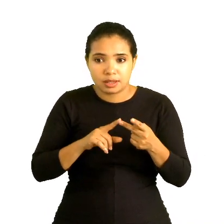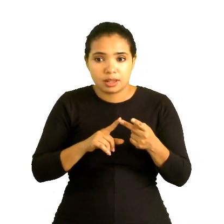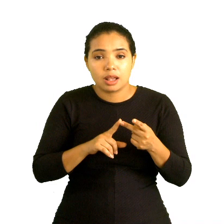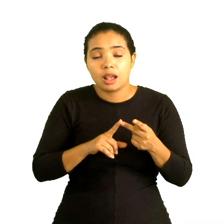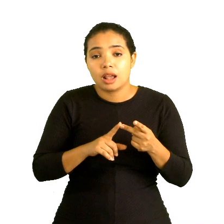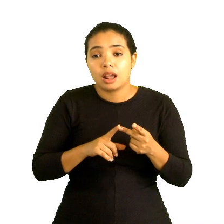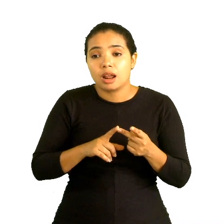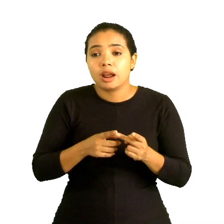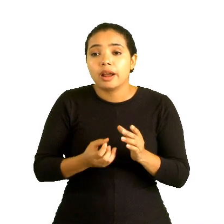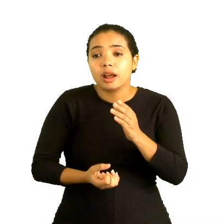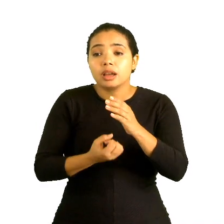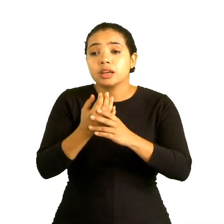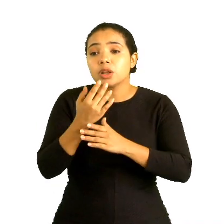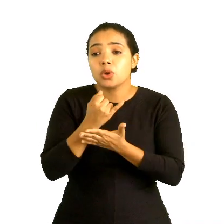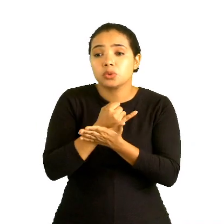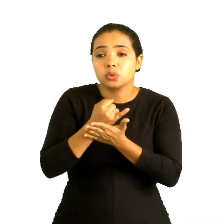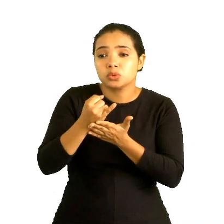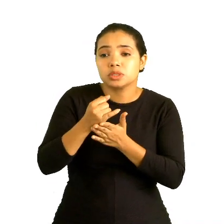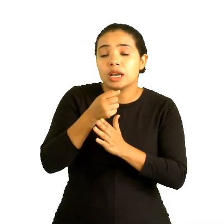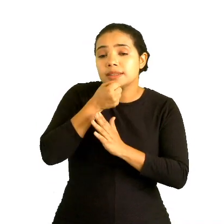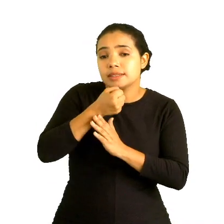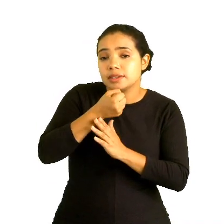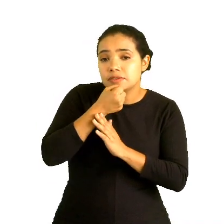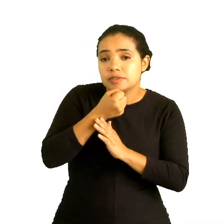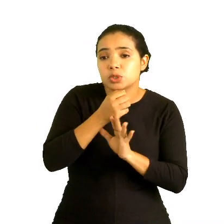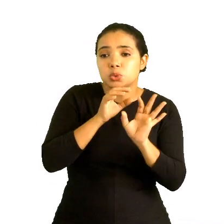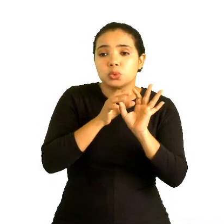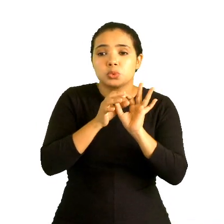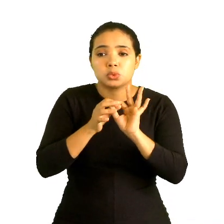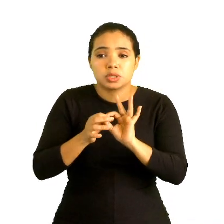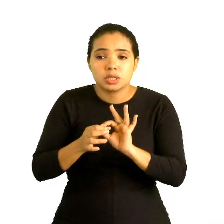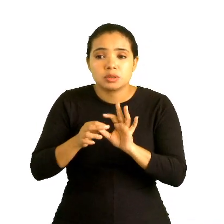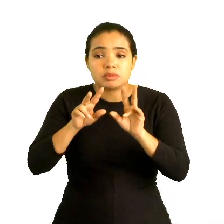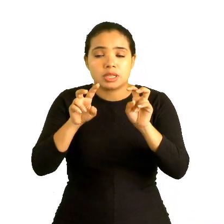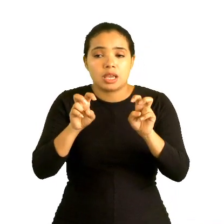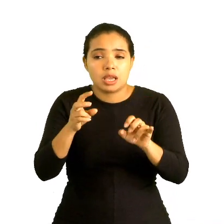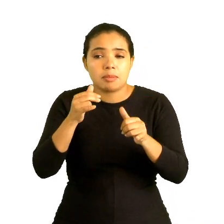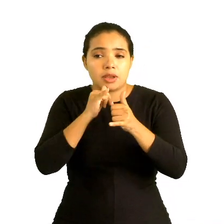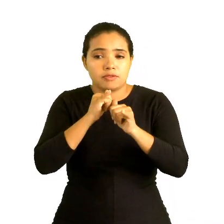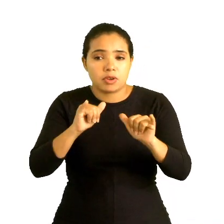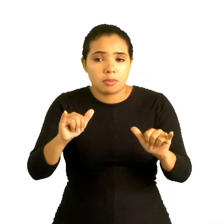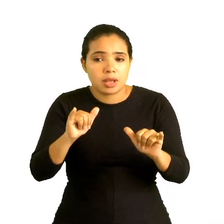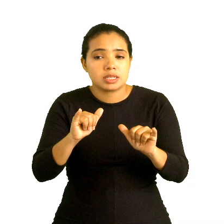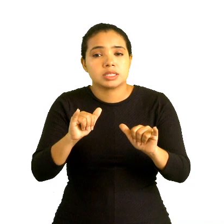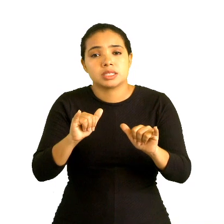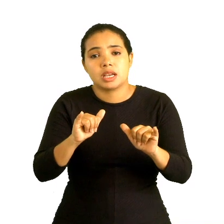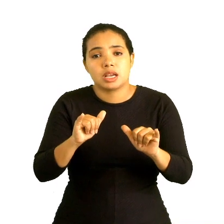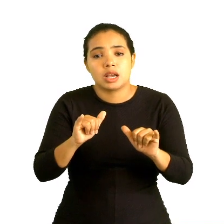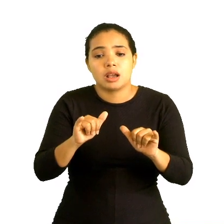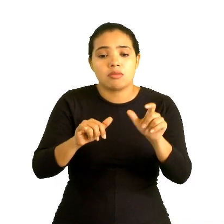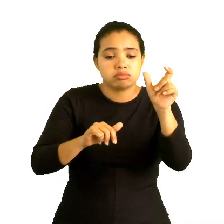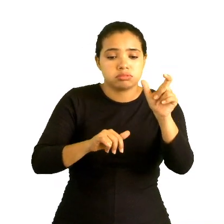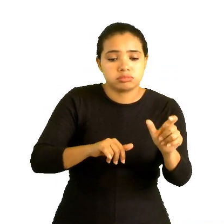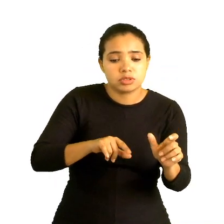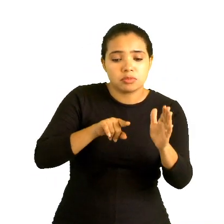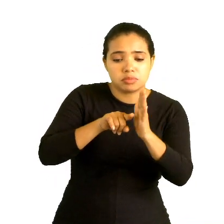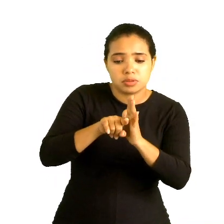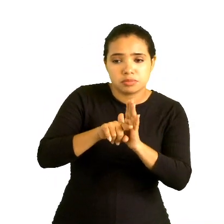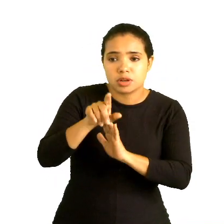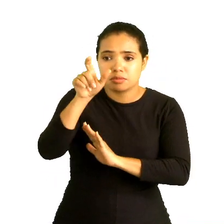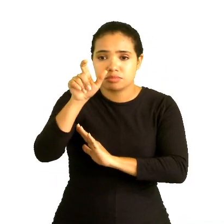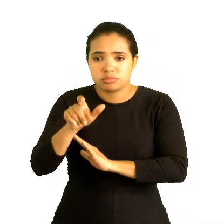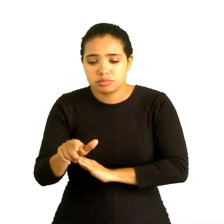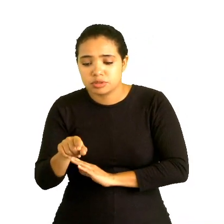Segundo, produza a introdução da entrevista contendo o tema e informações sobre o